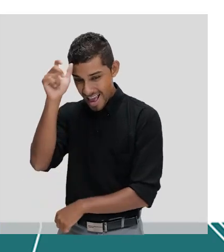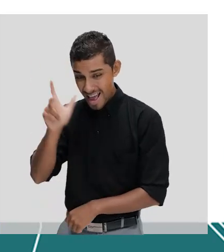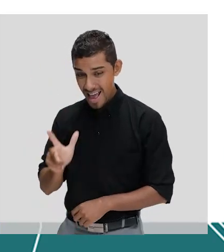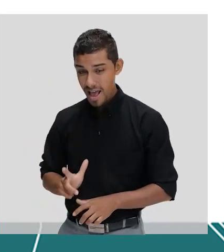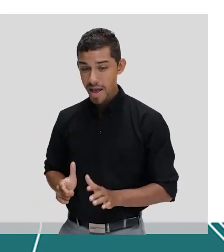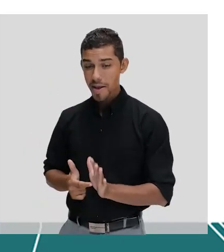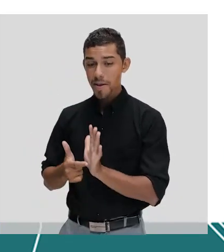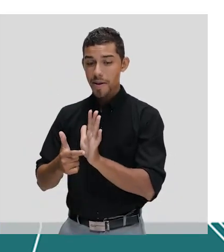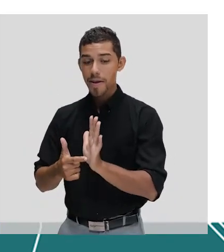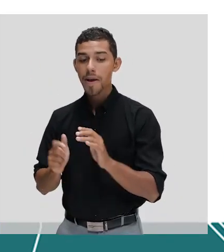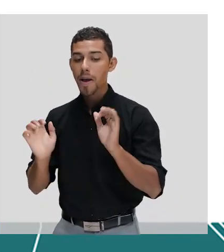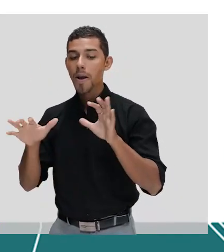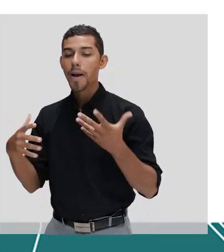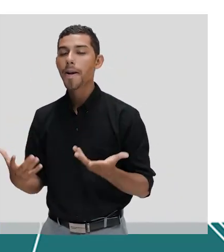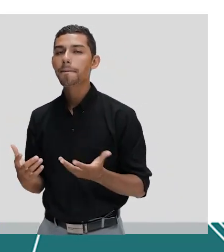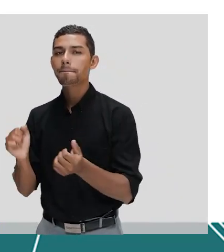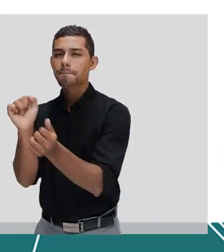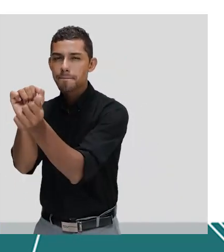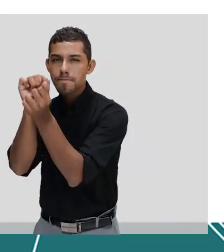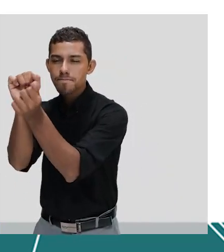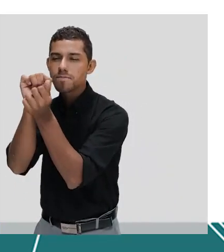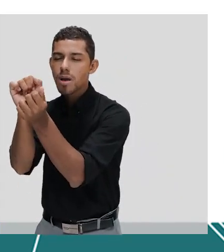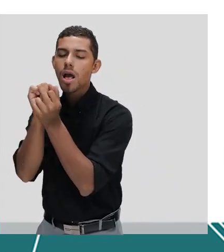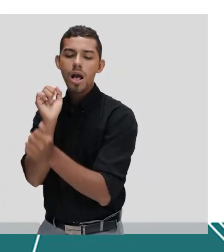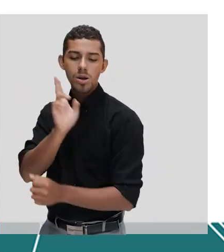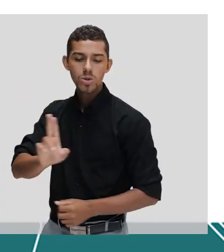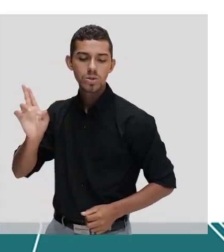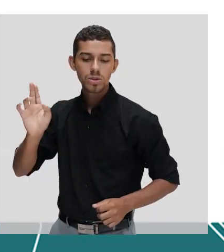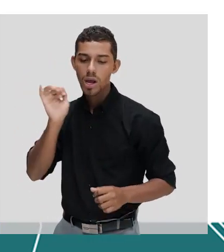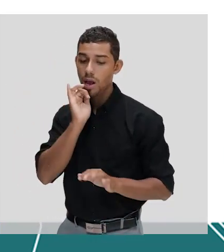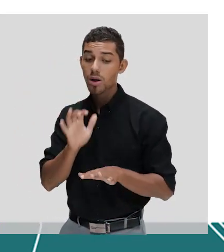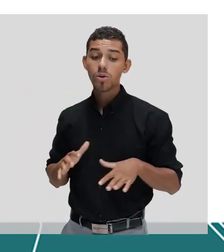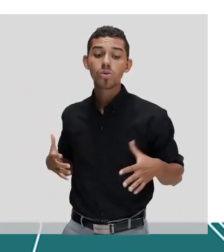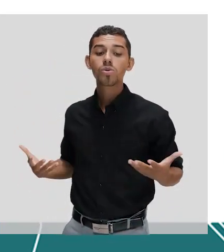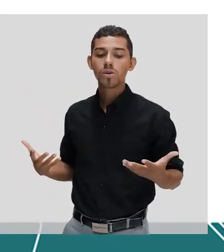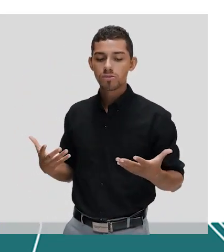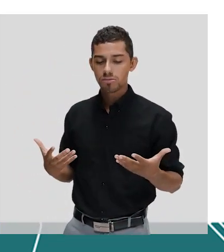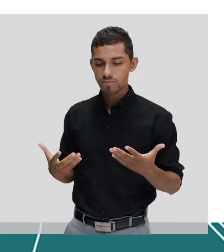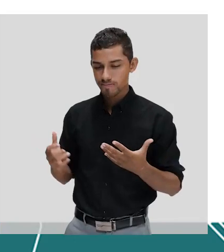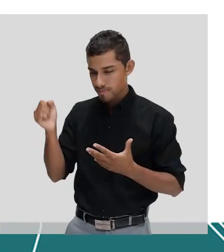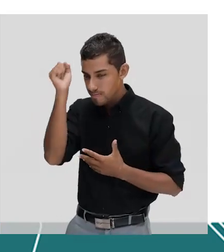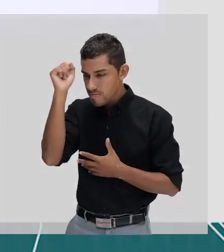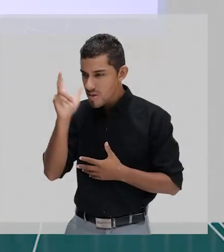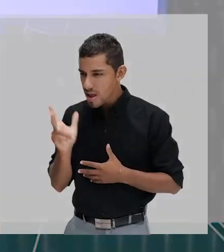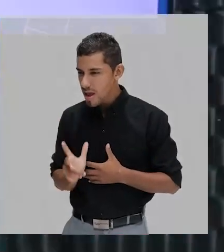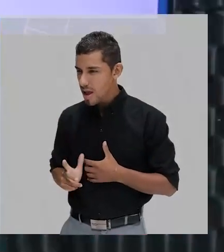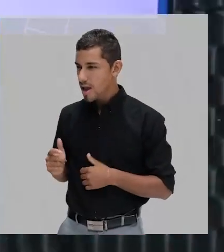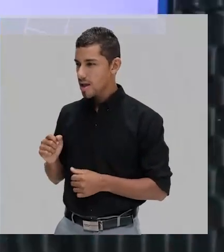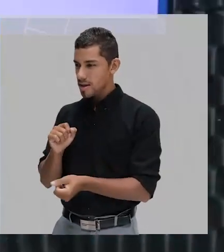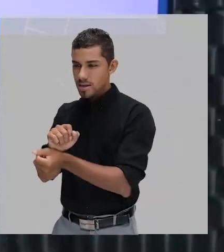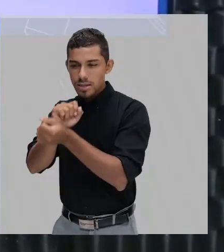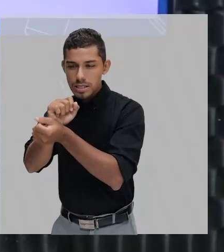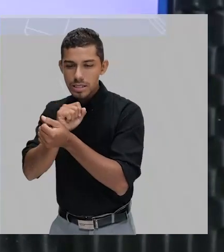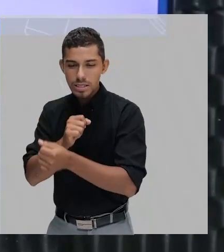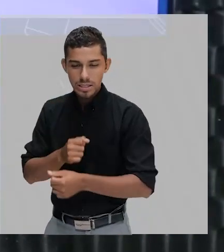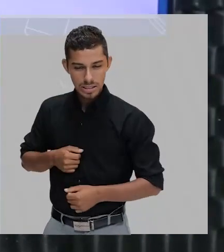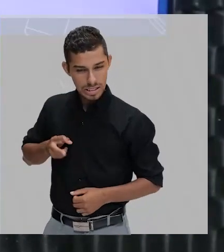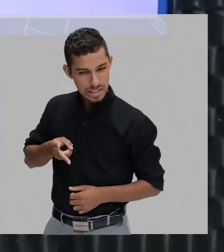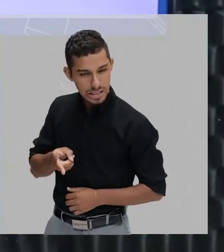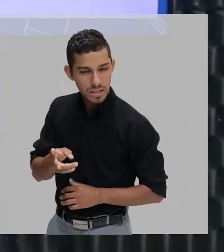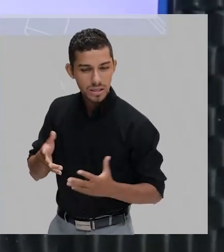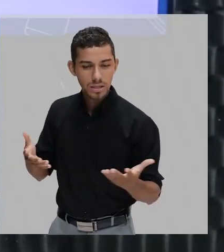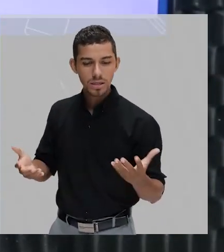queria saber qual era a estratégia que os escravos utilizavam, né, como uma forma de resistência.